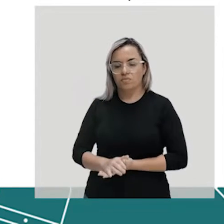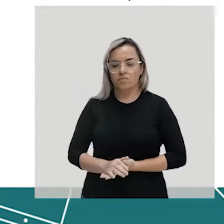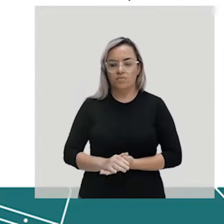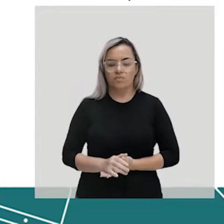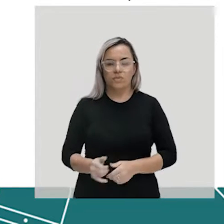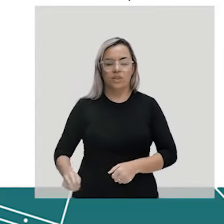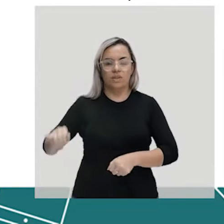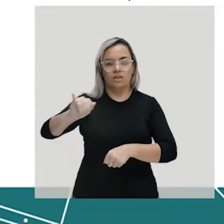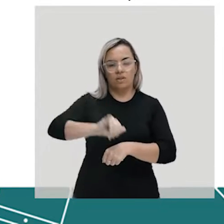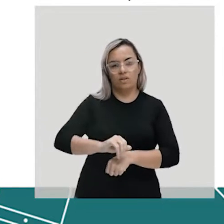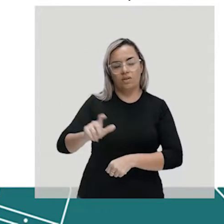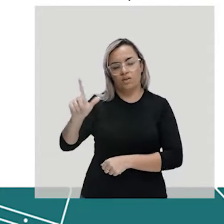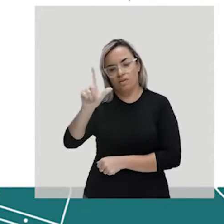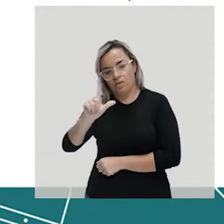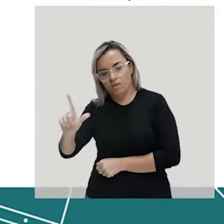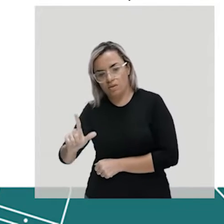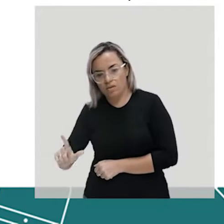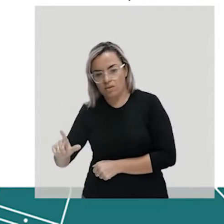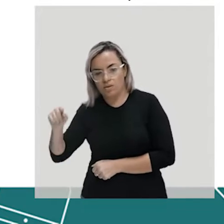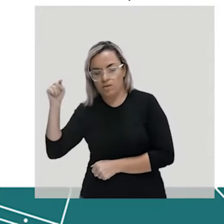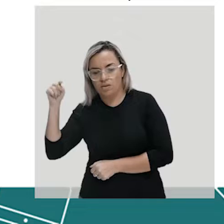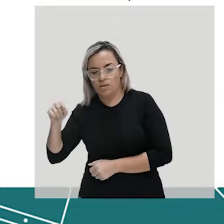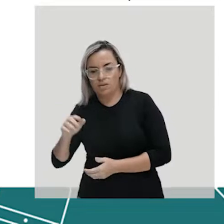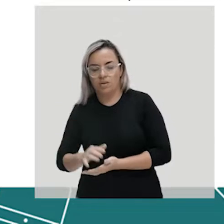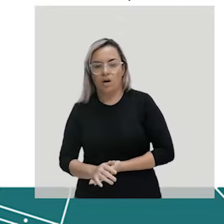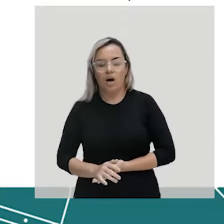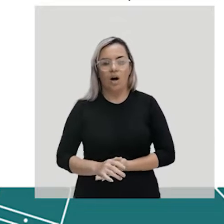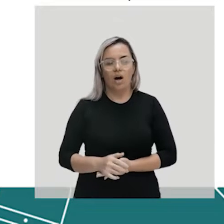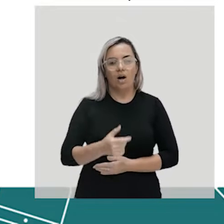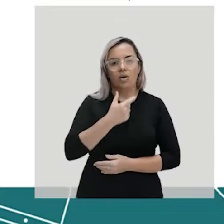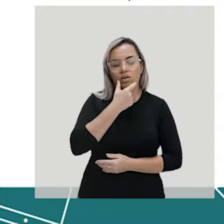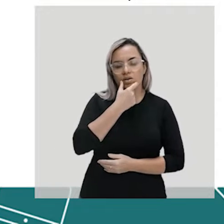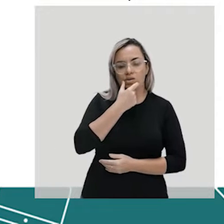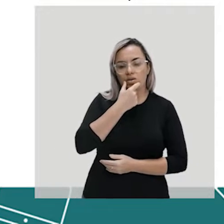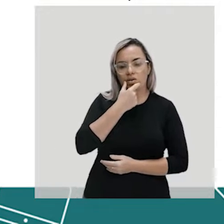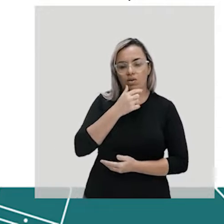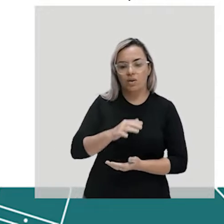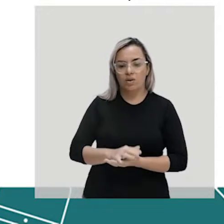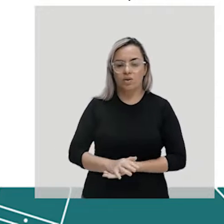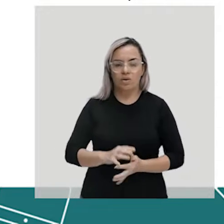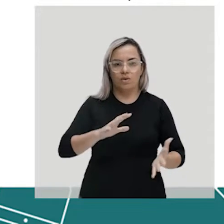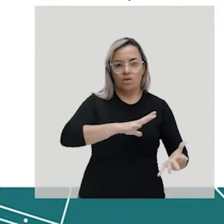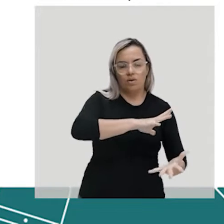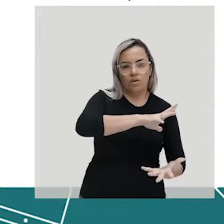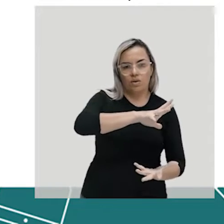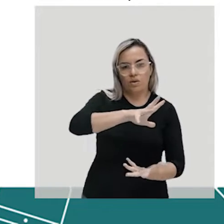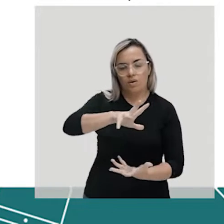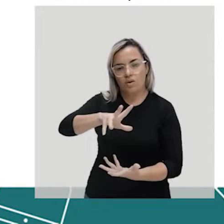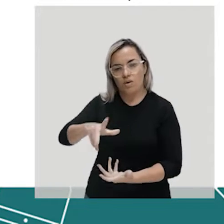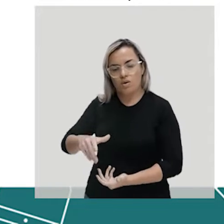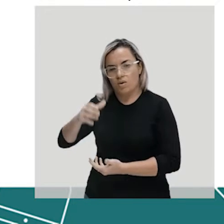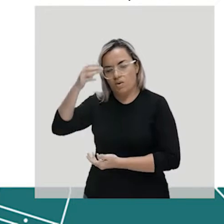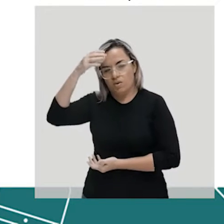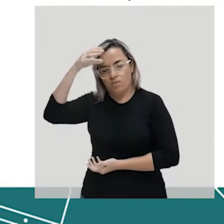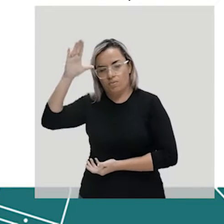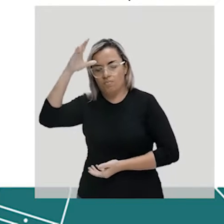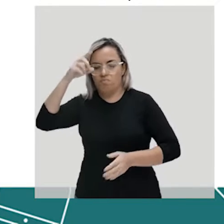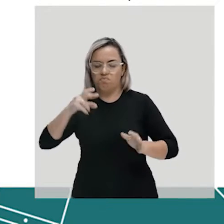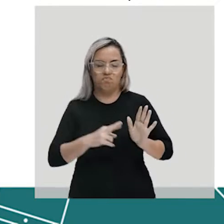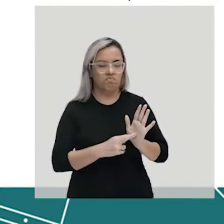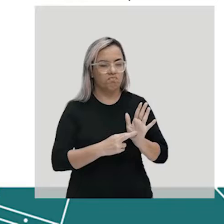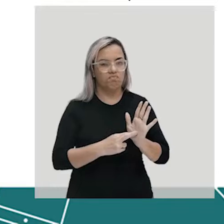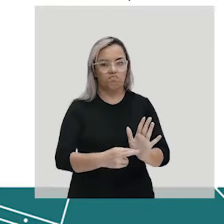da e ela tem ela é vista como uma capital mundial cultural uma